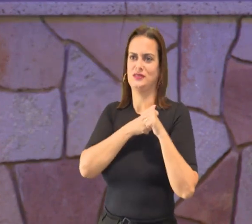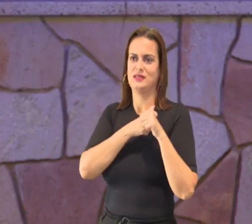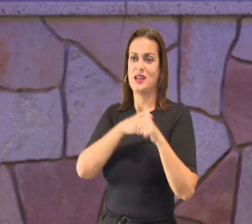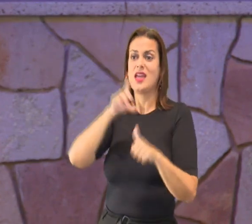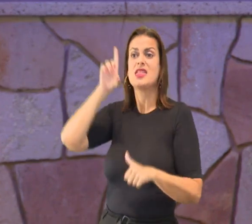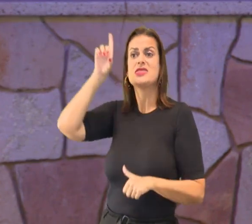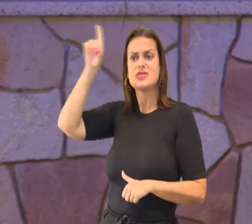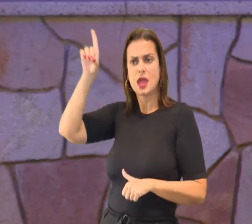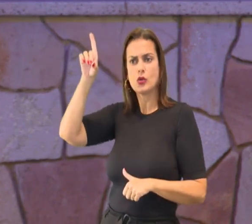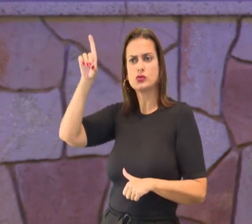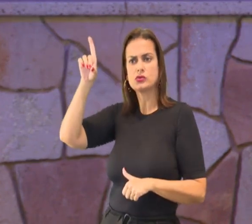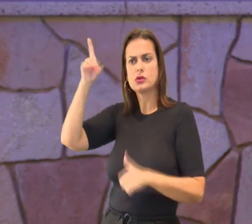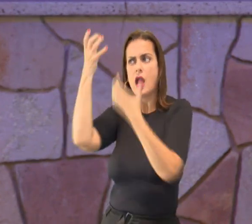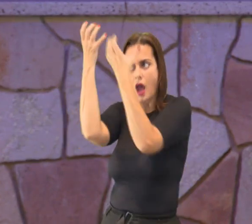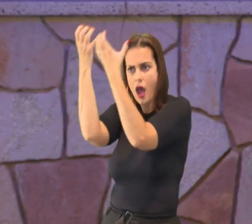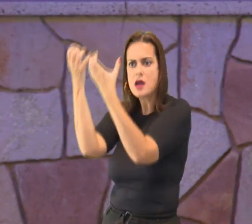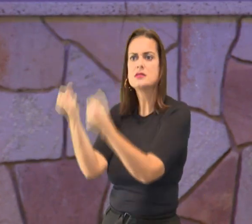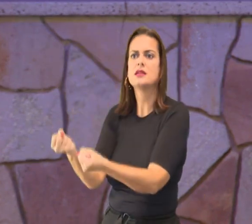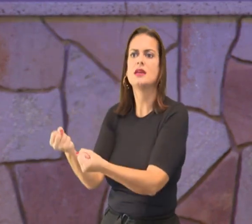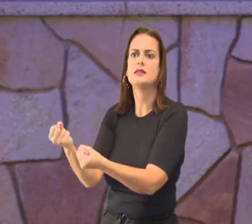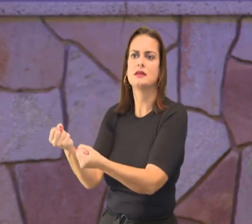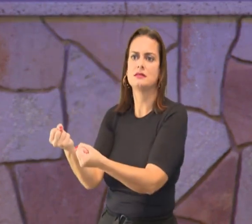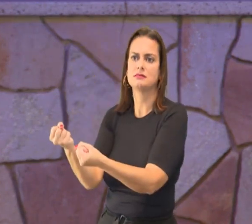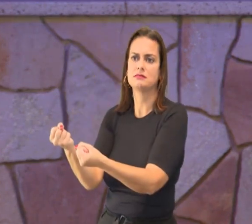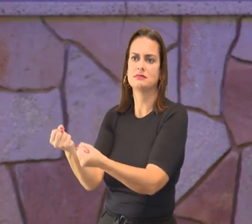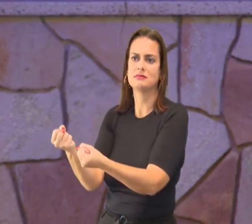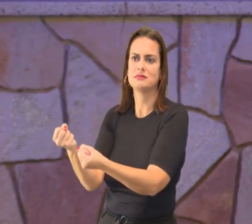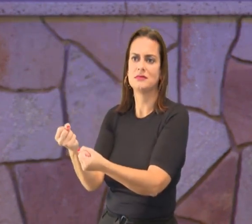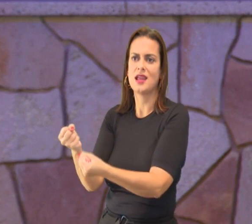Deus cobre um débito, Deus paga o débito, Deus